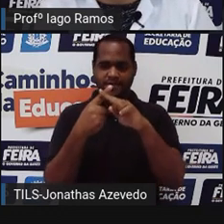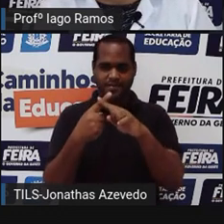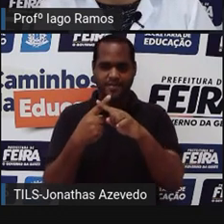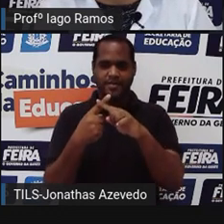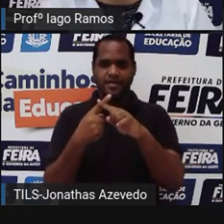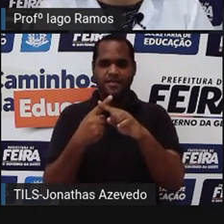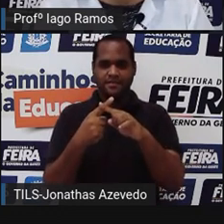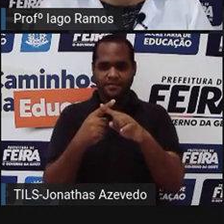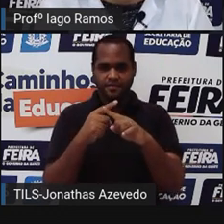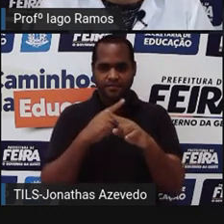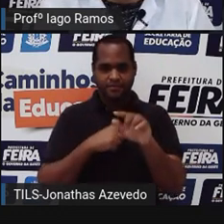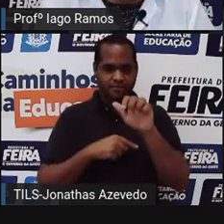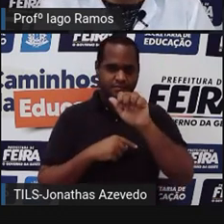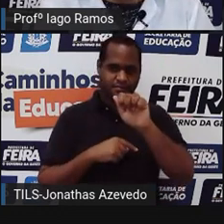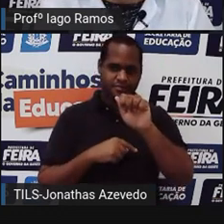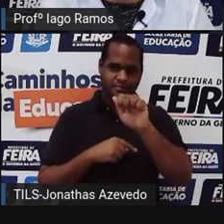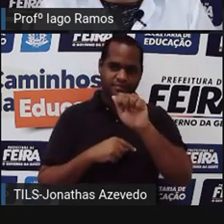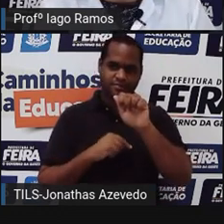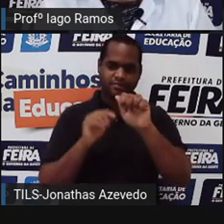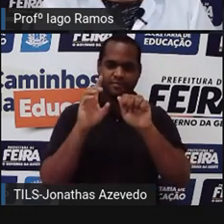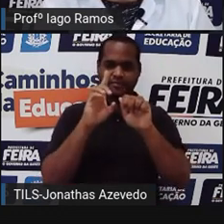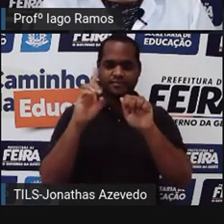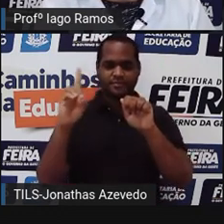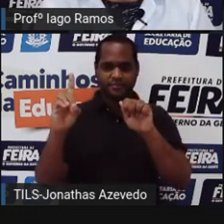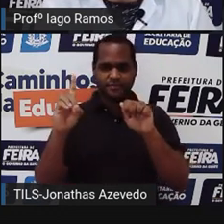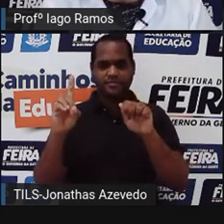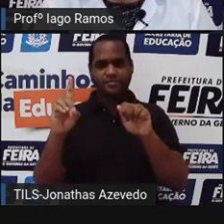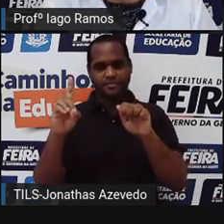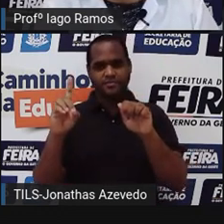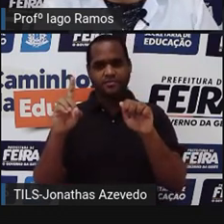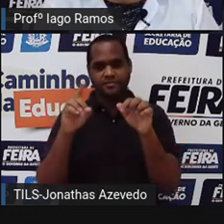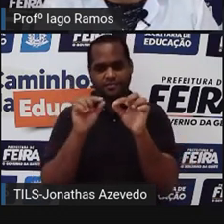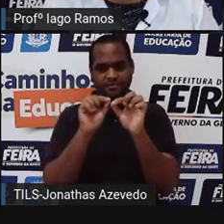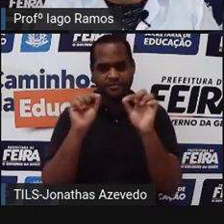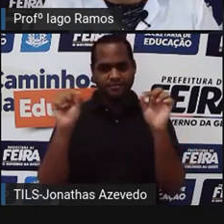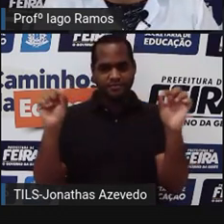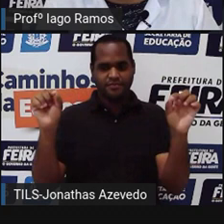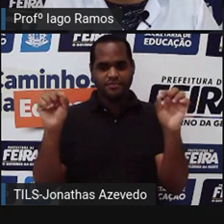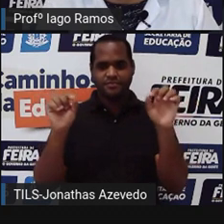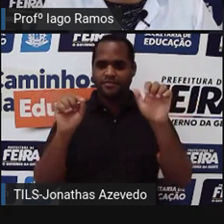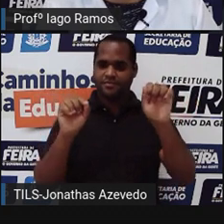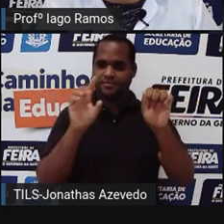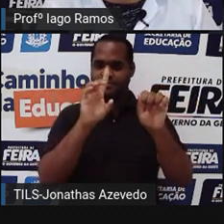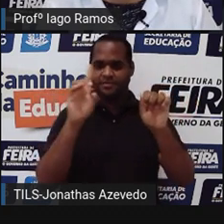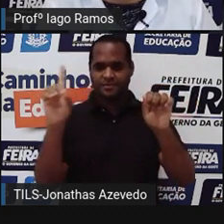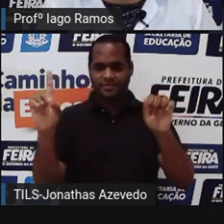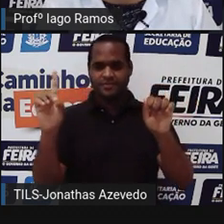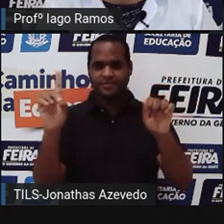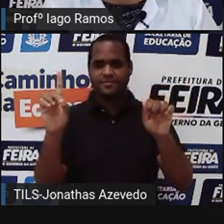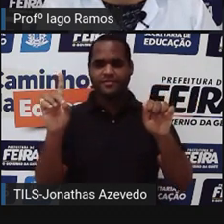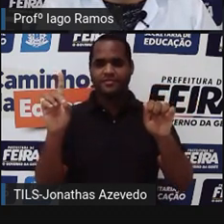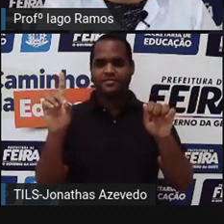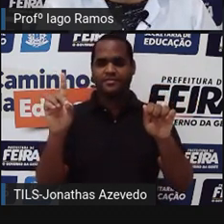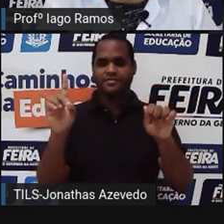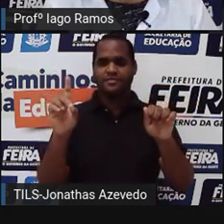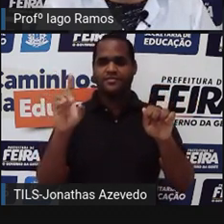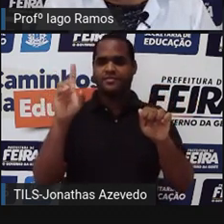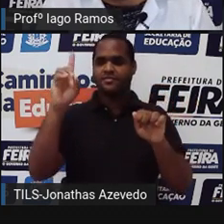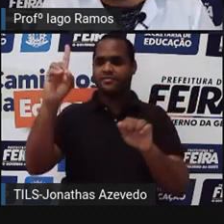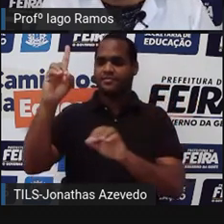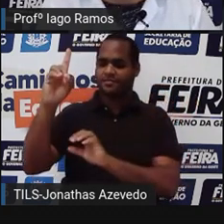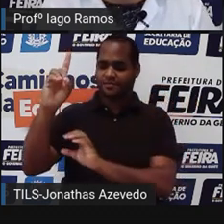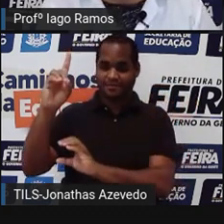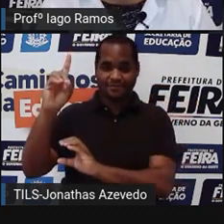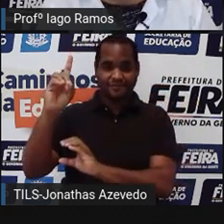vai de A até D, é o comprimento do retângulo. E tem uma medida x que vai do ponto D até o ponto